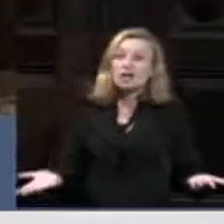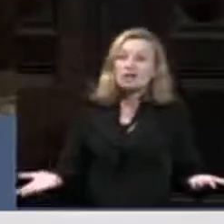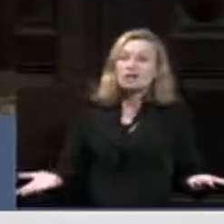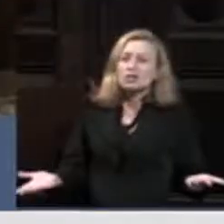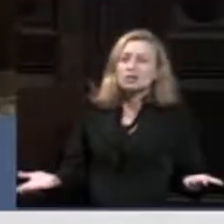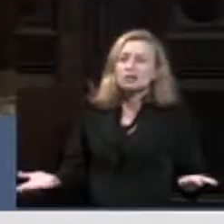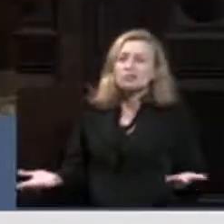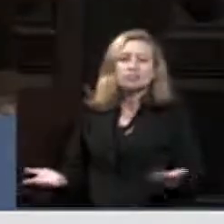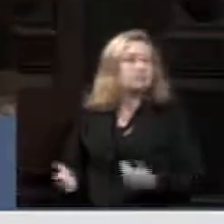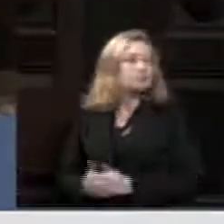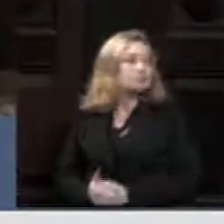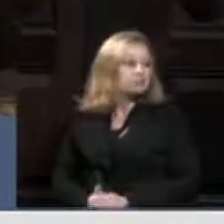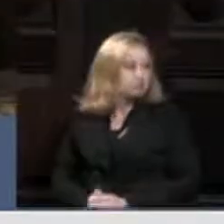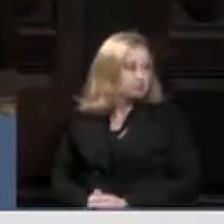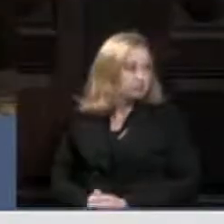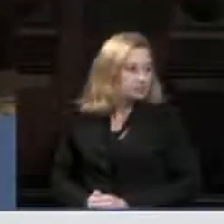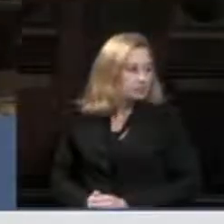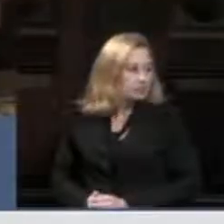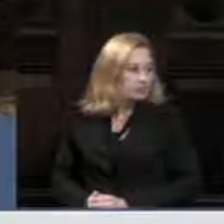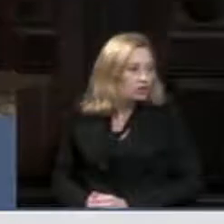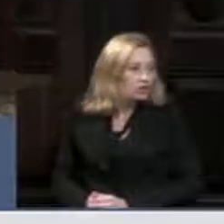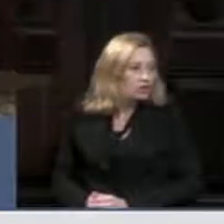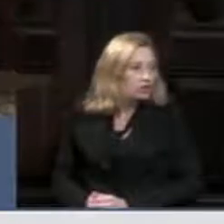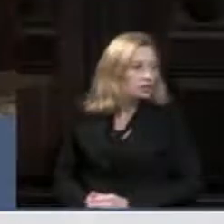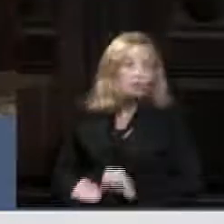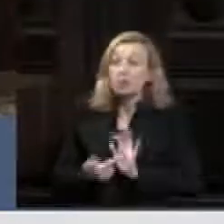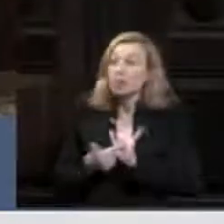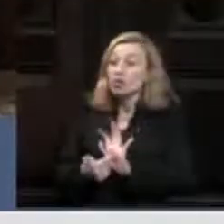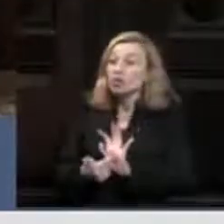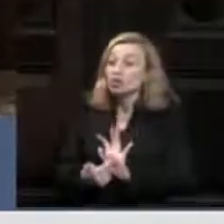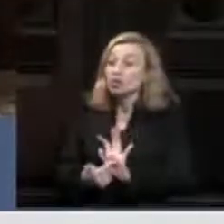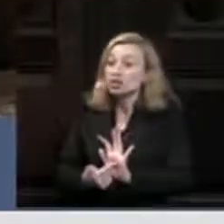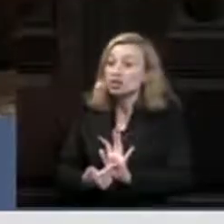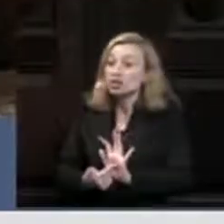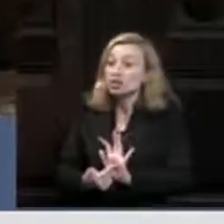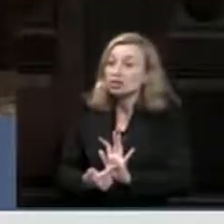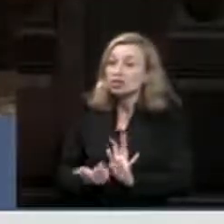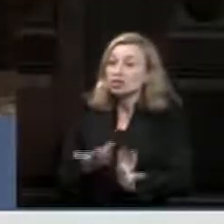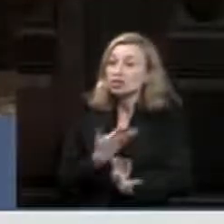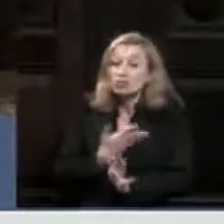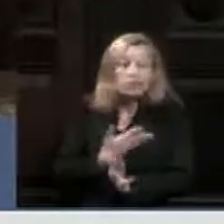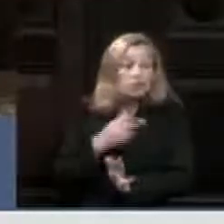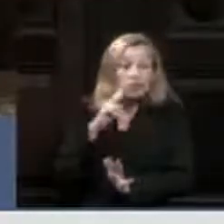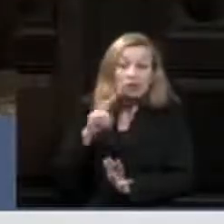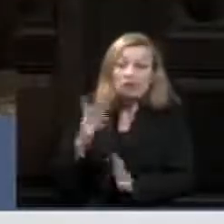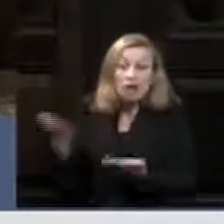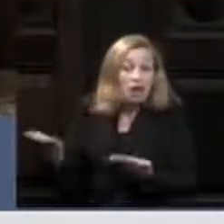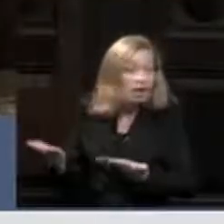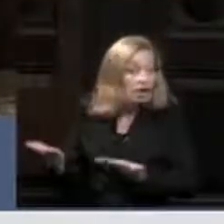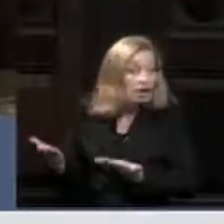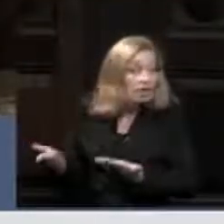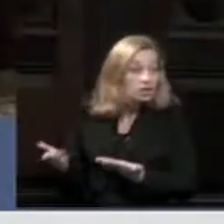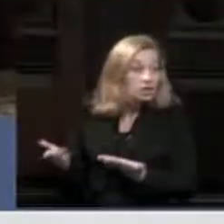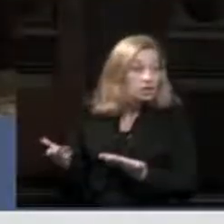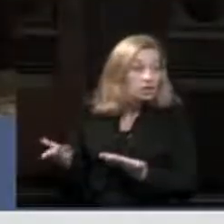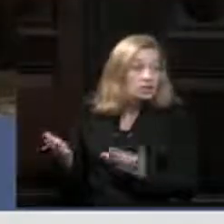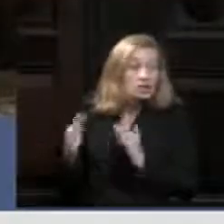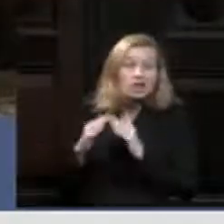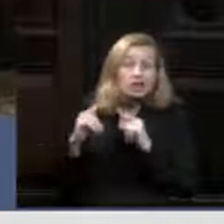uma forma absolutamente fraterna, como assisti hoje na igreja de São Roque.